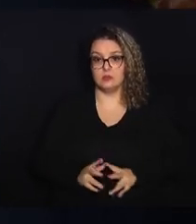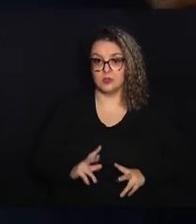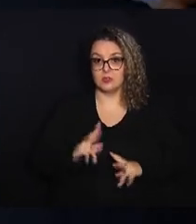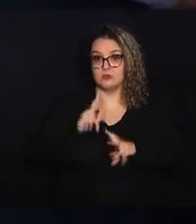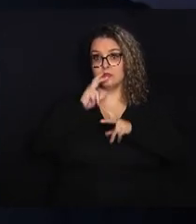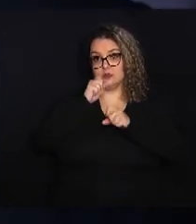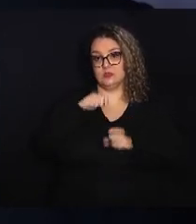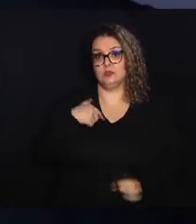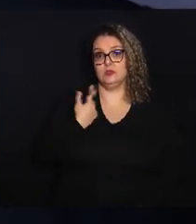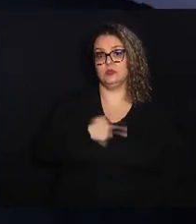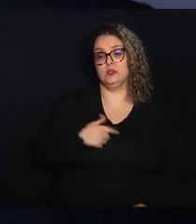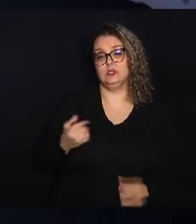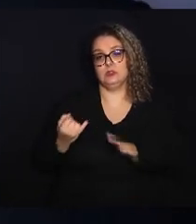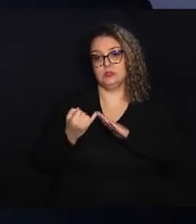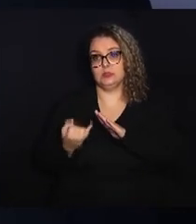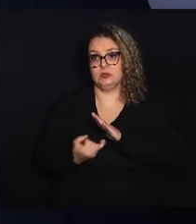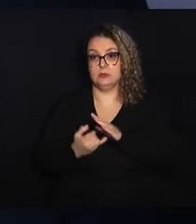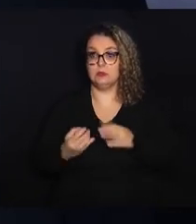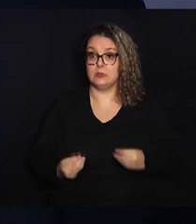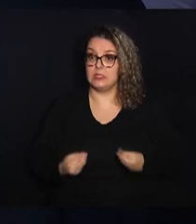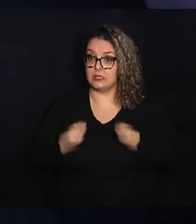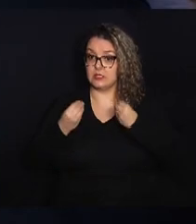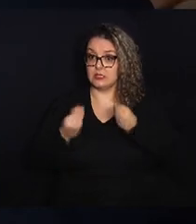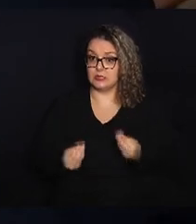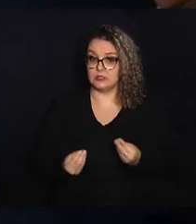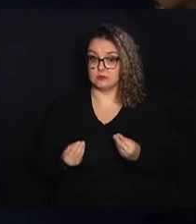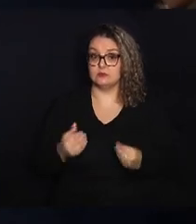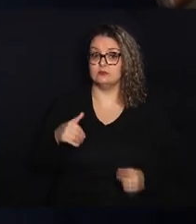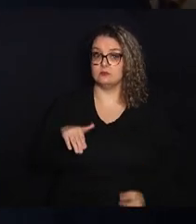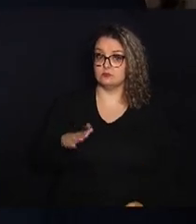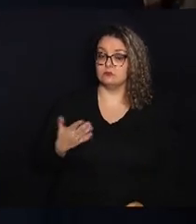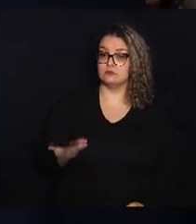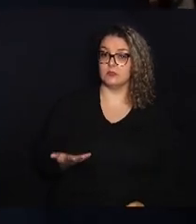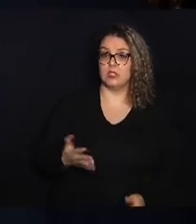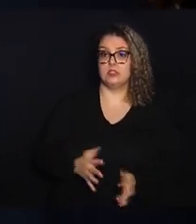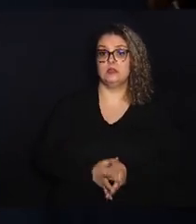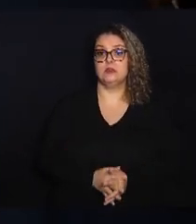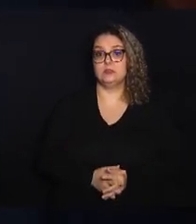fortalecer a nossa instituição, para trazer mais